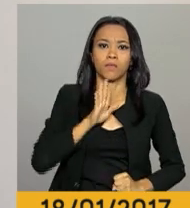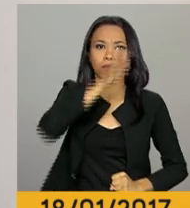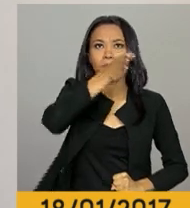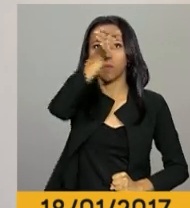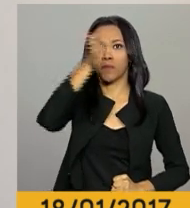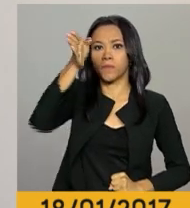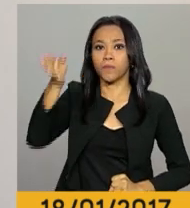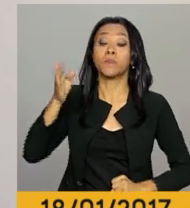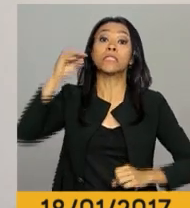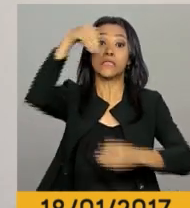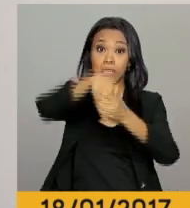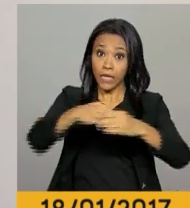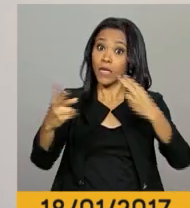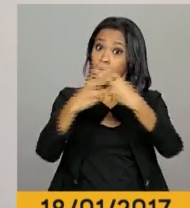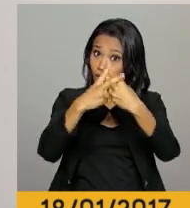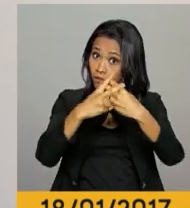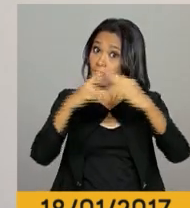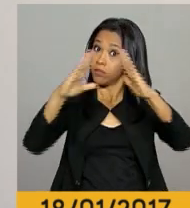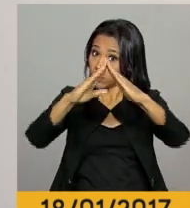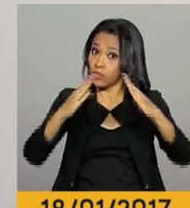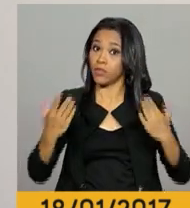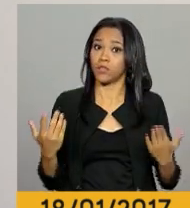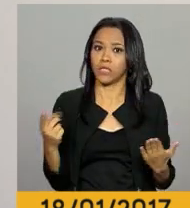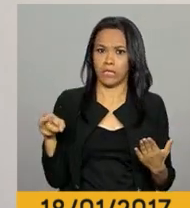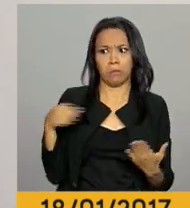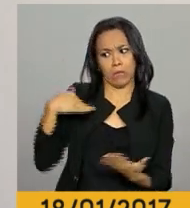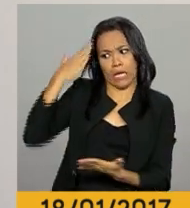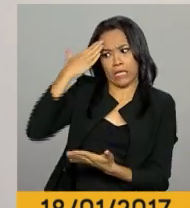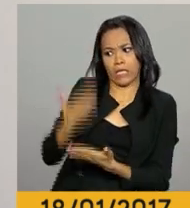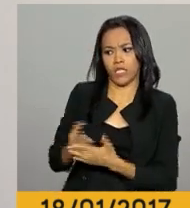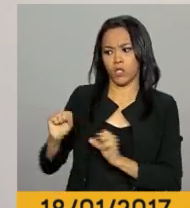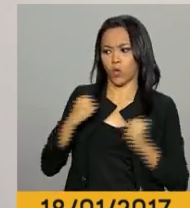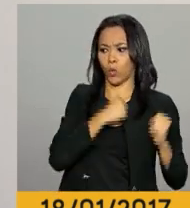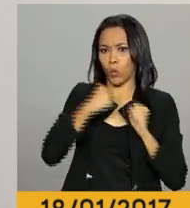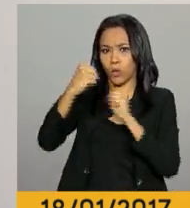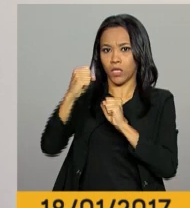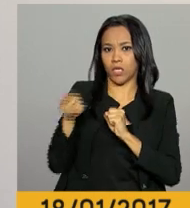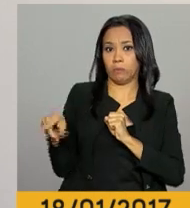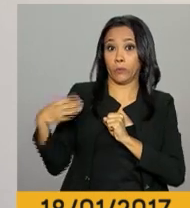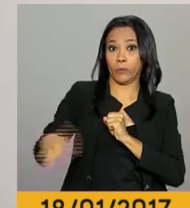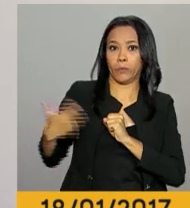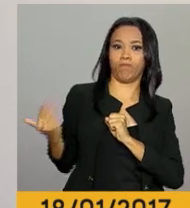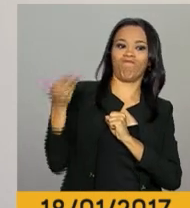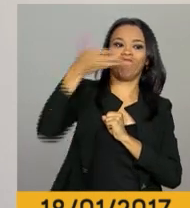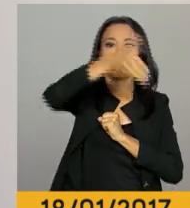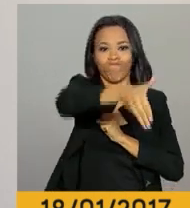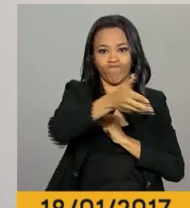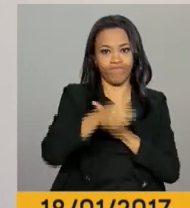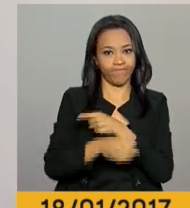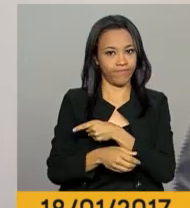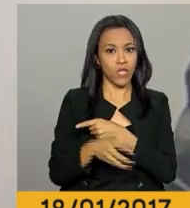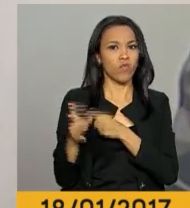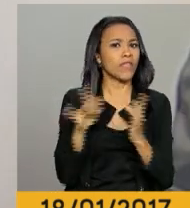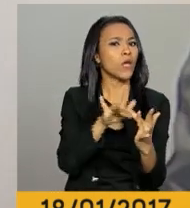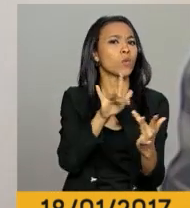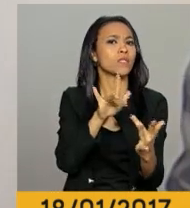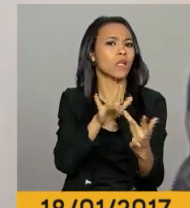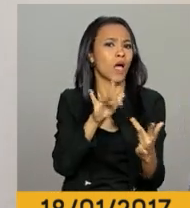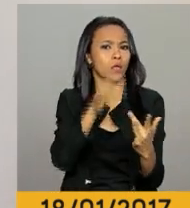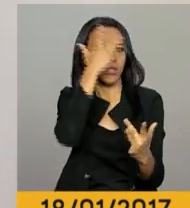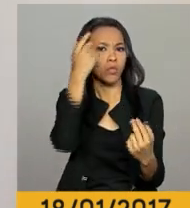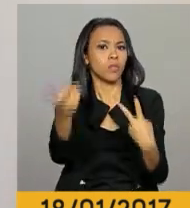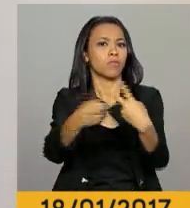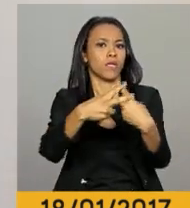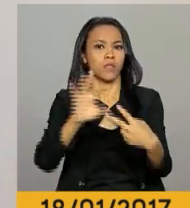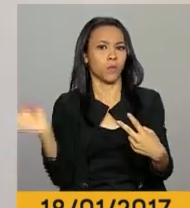elas têm uma grande credibilidade em primeiro lugar e segundo lugar uma grande autoridade não terão evidentemente contato com os presos